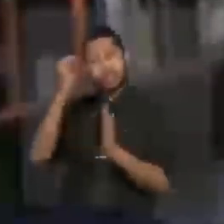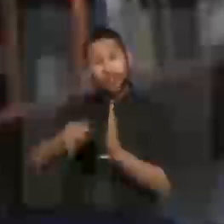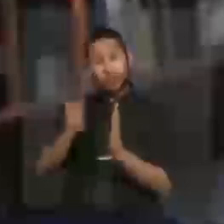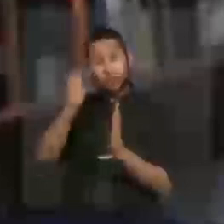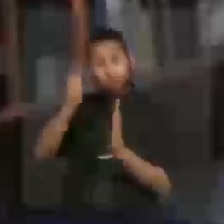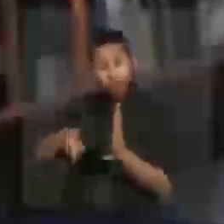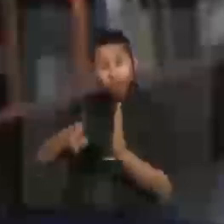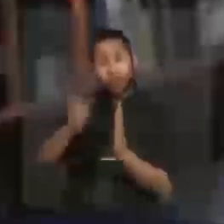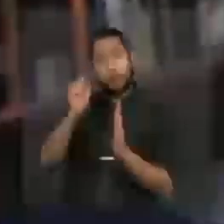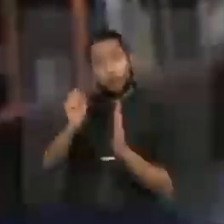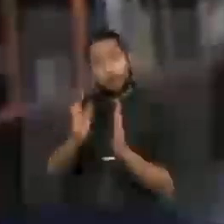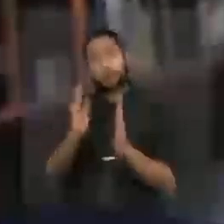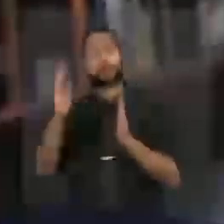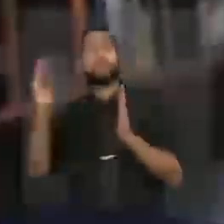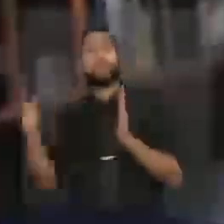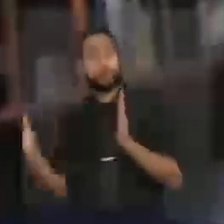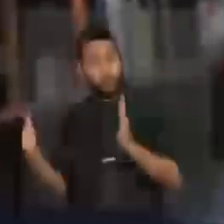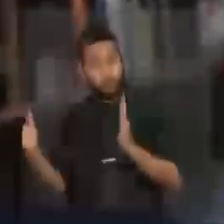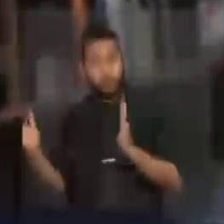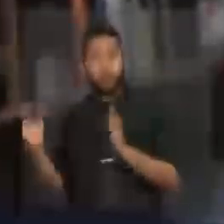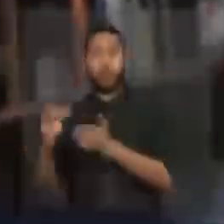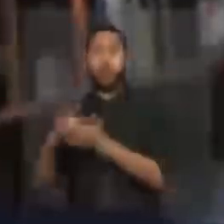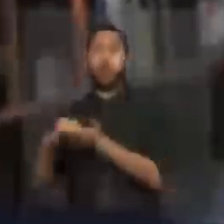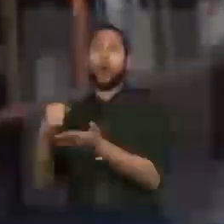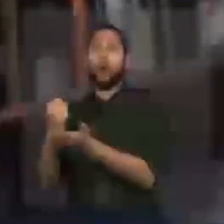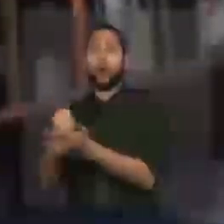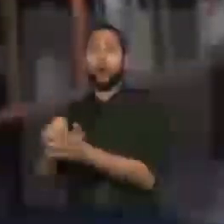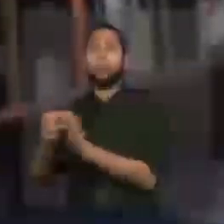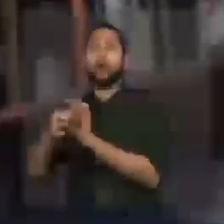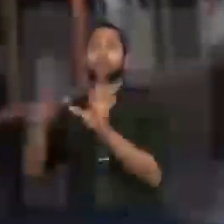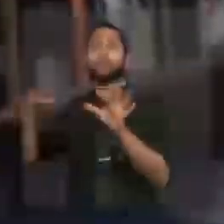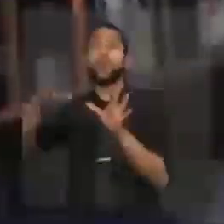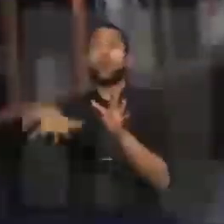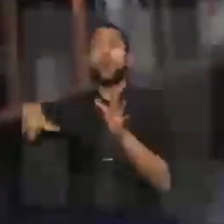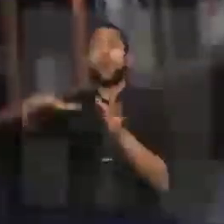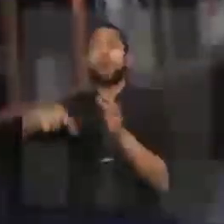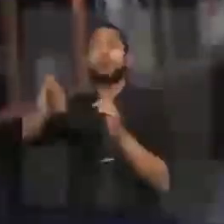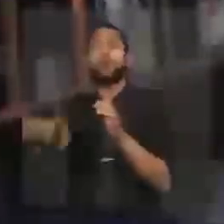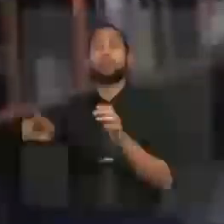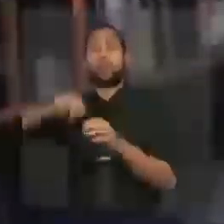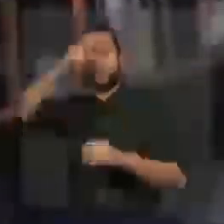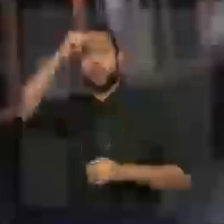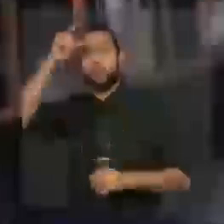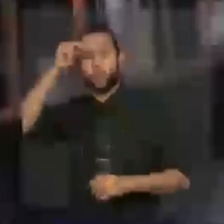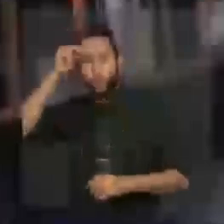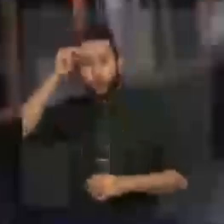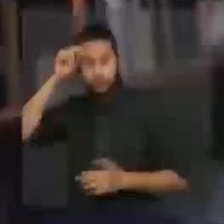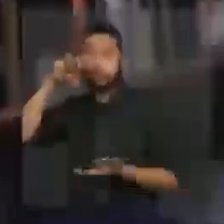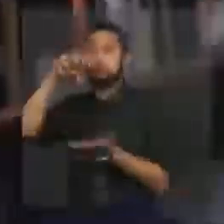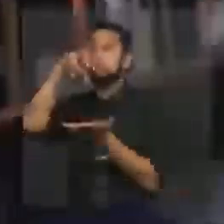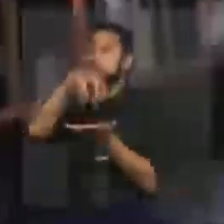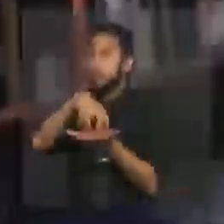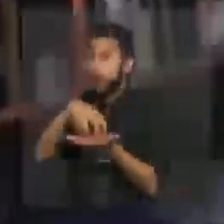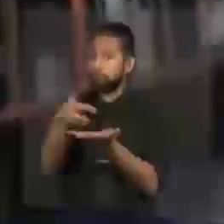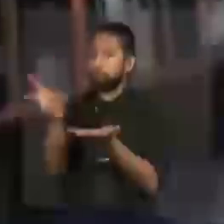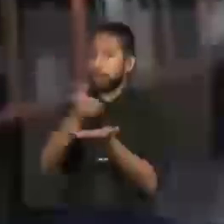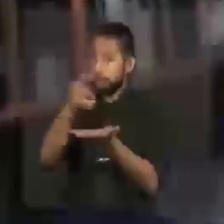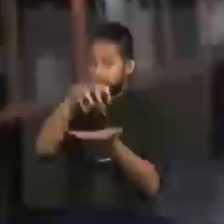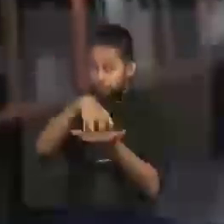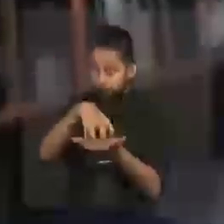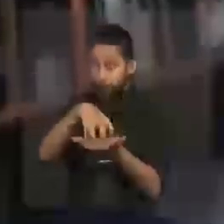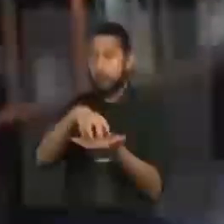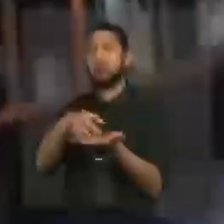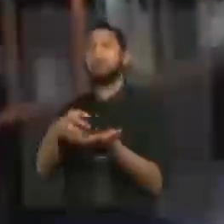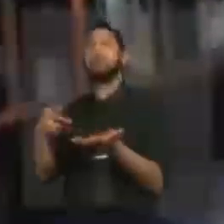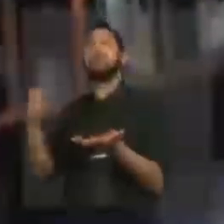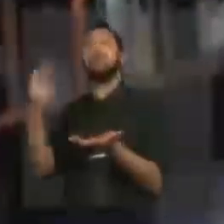uso devida pelos permissionários de áreas nos mercados centrais de abastecimento e nos frigoríficos municipais. E aí vem o parágrafo